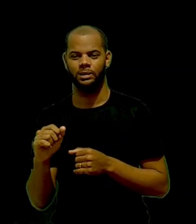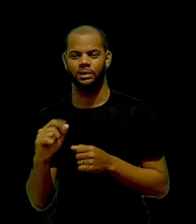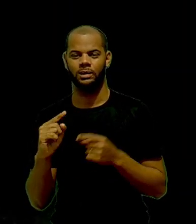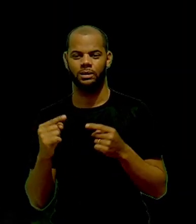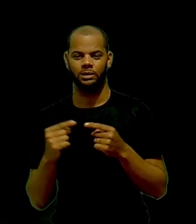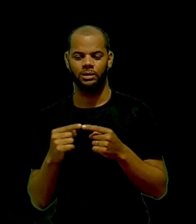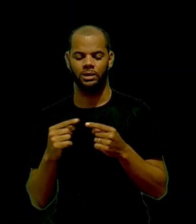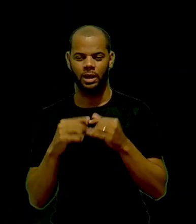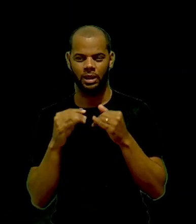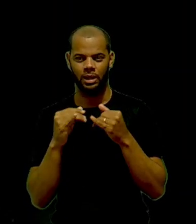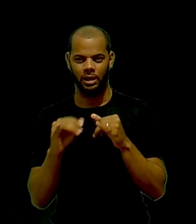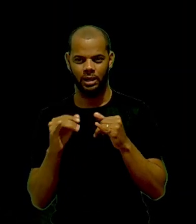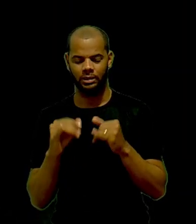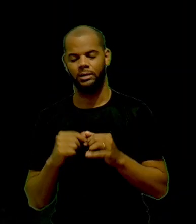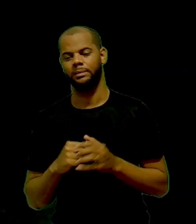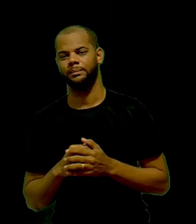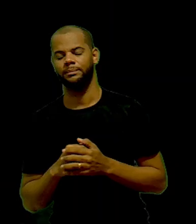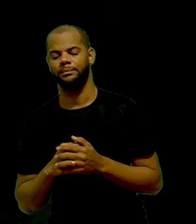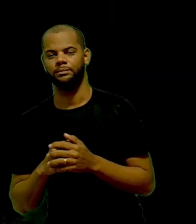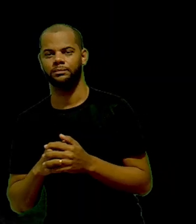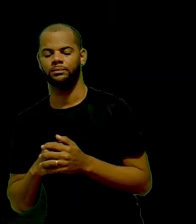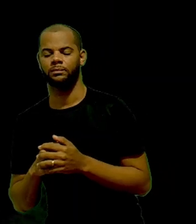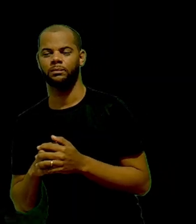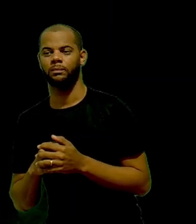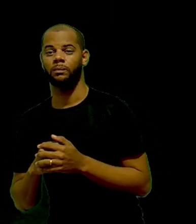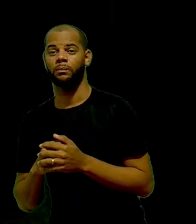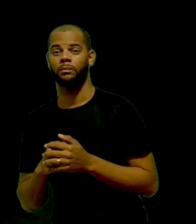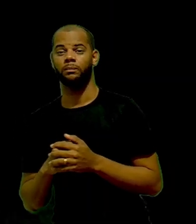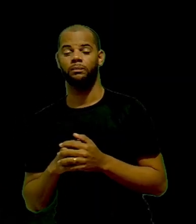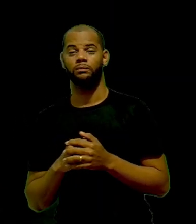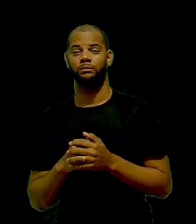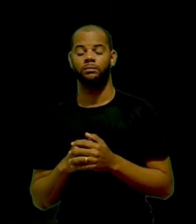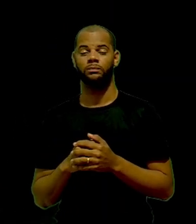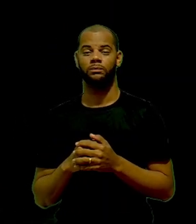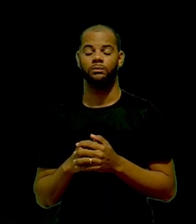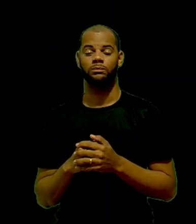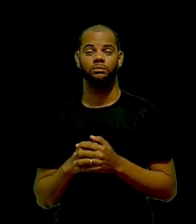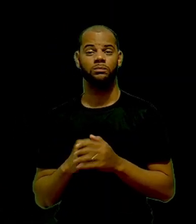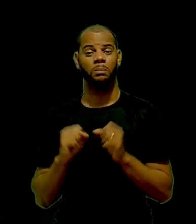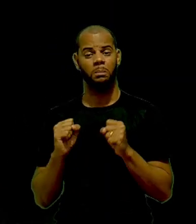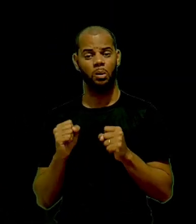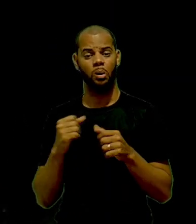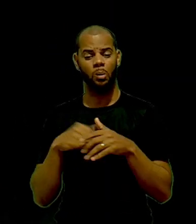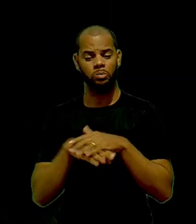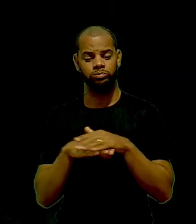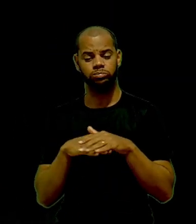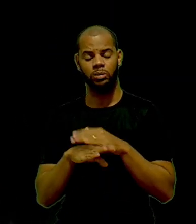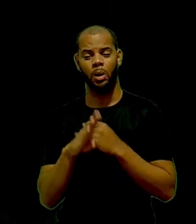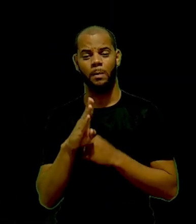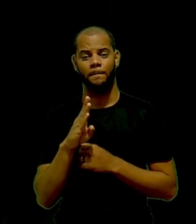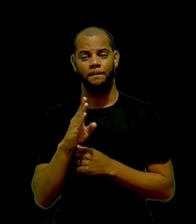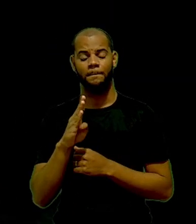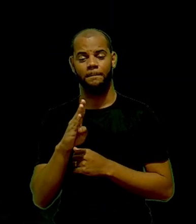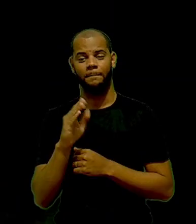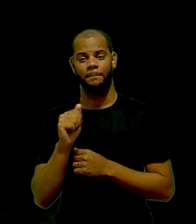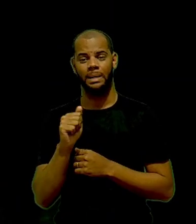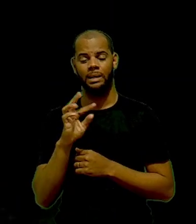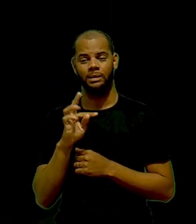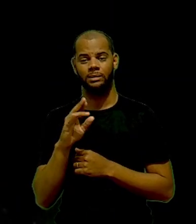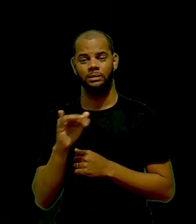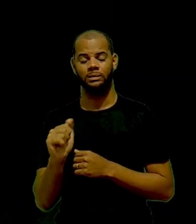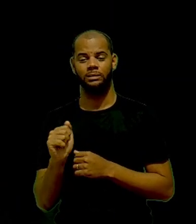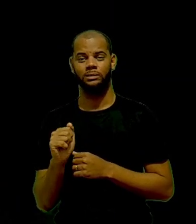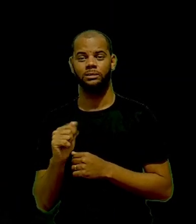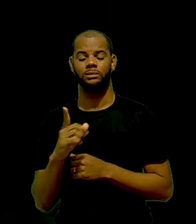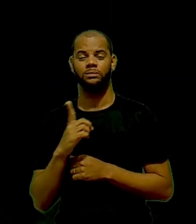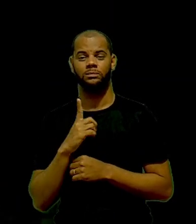elétrico. A energia elétrica pode ser armazenada em baterias. Essa é a forma, né? E aqui